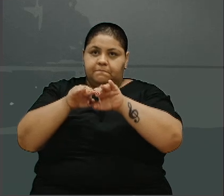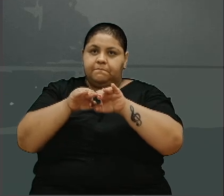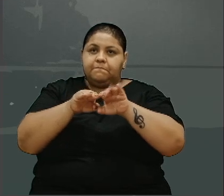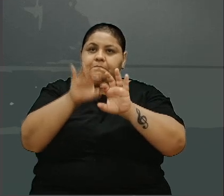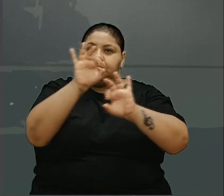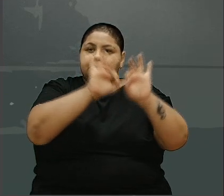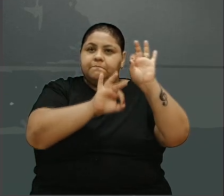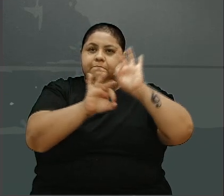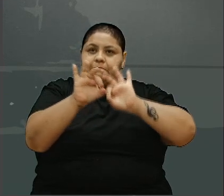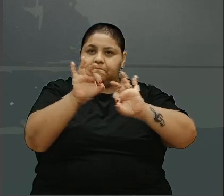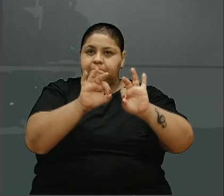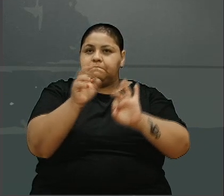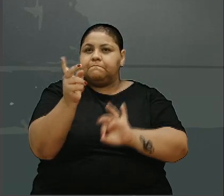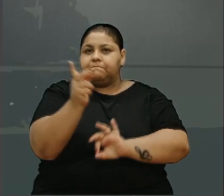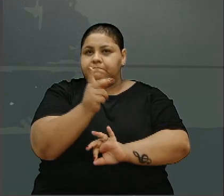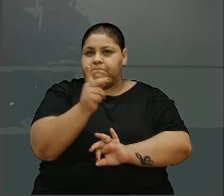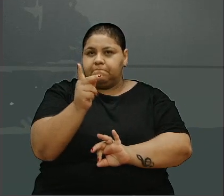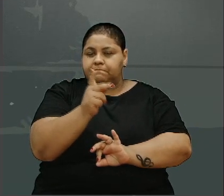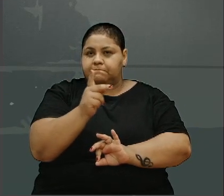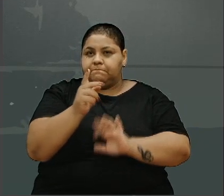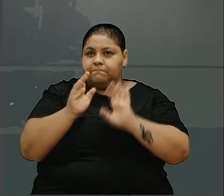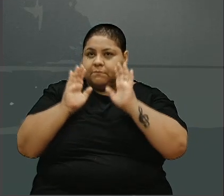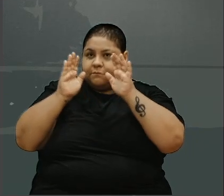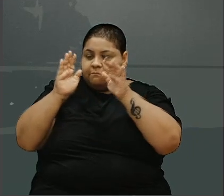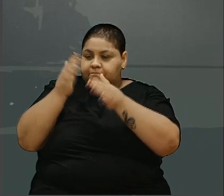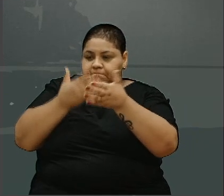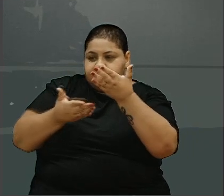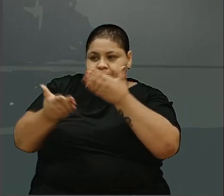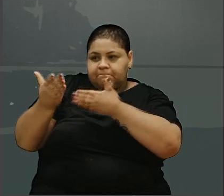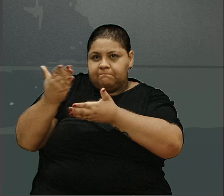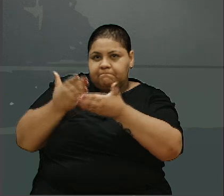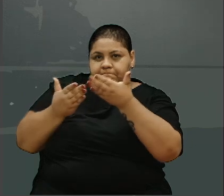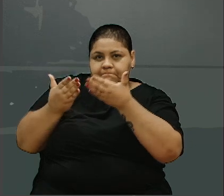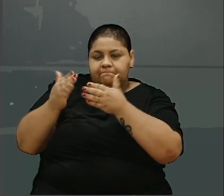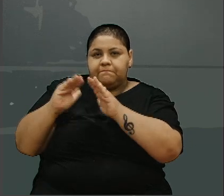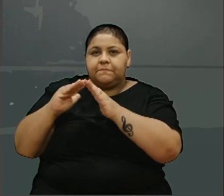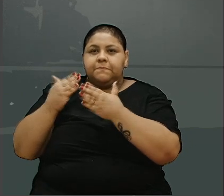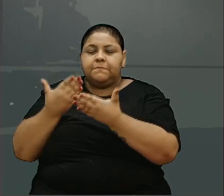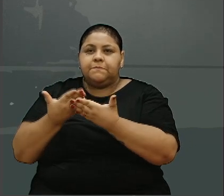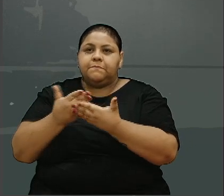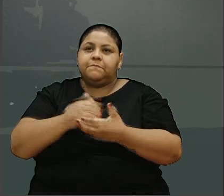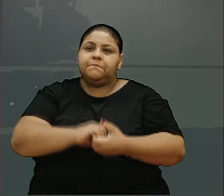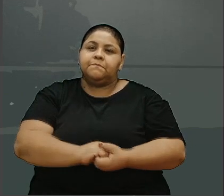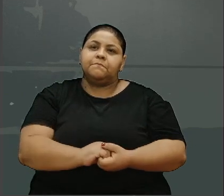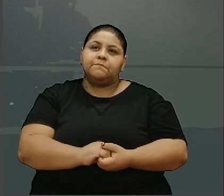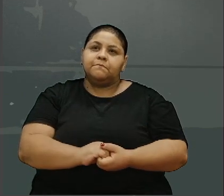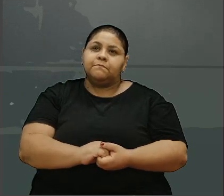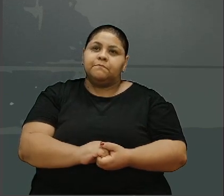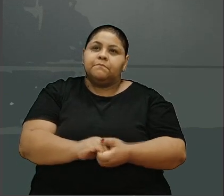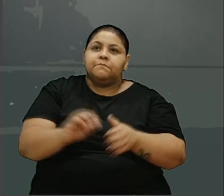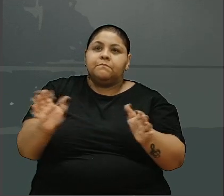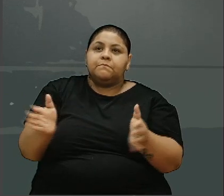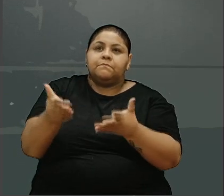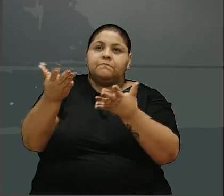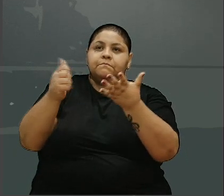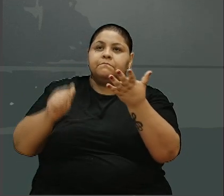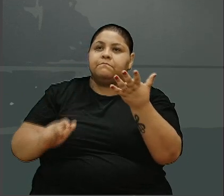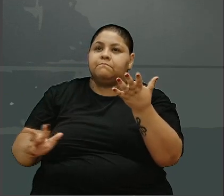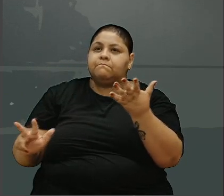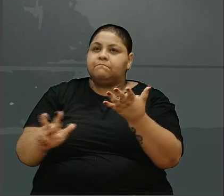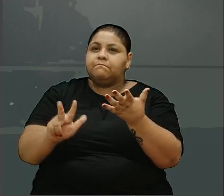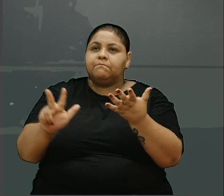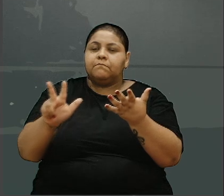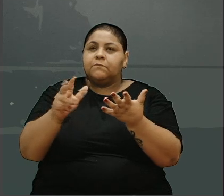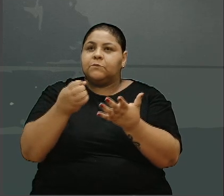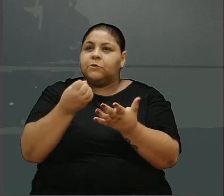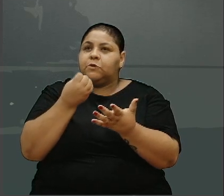reestruturação da SINED e CIMAP, maior foco no atendimento nas escolas. Fomentar a valorização e bem-estar